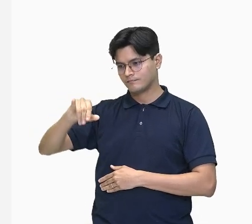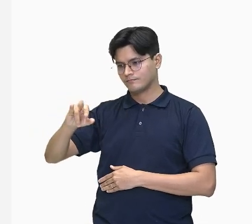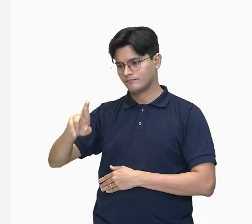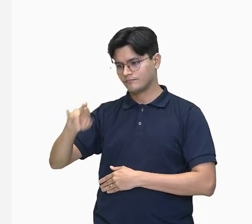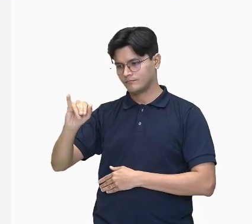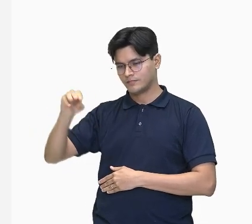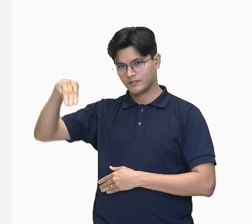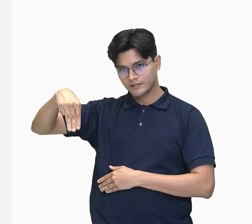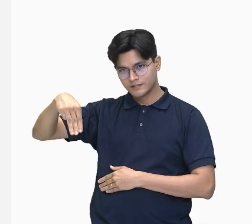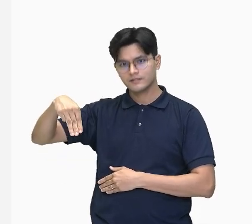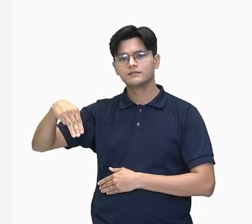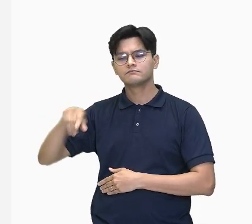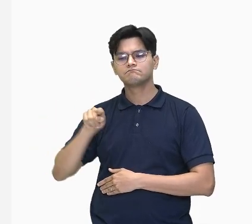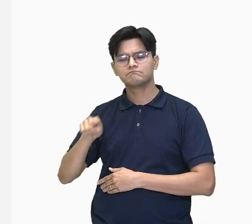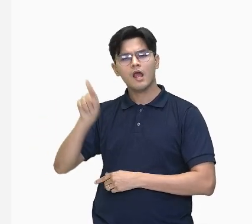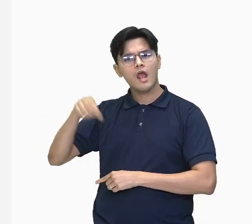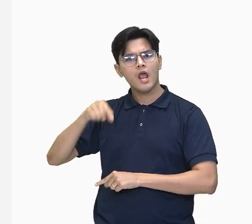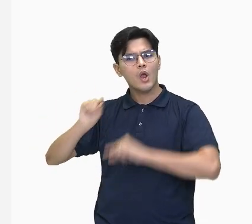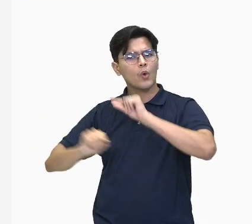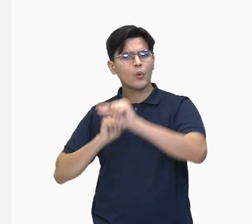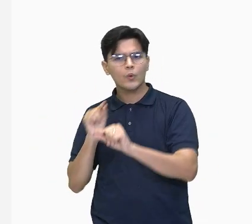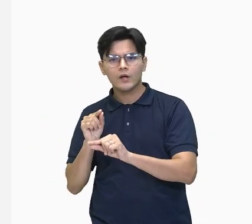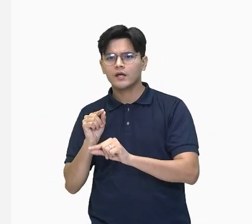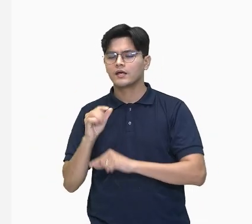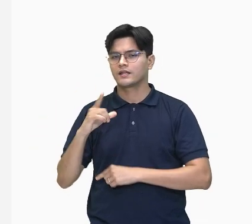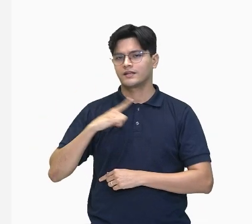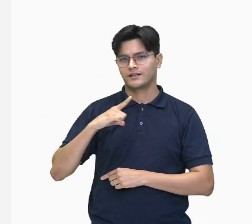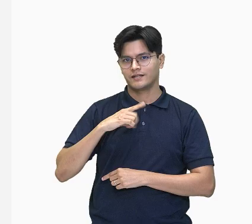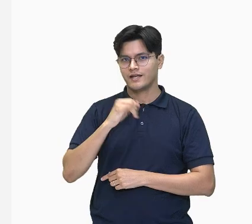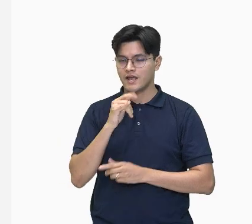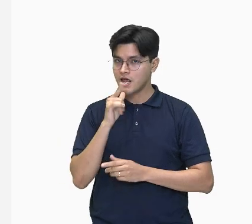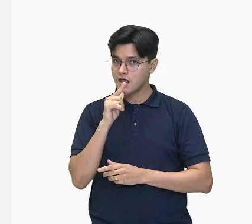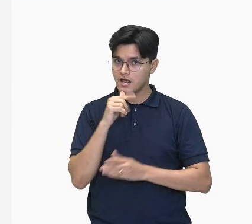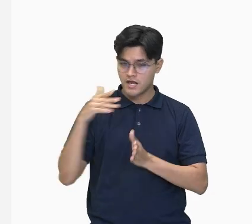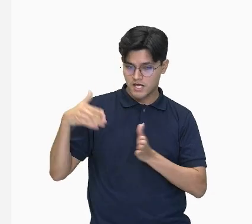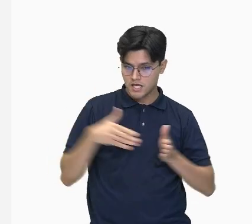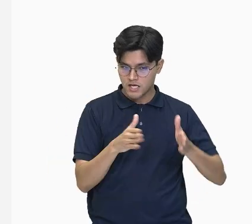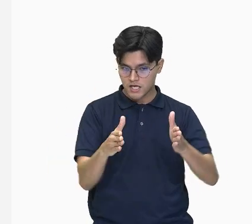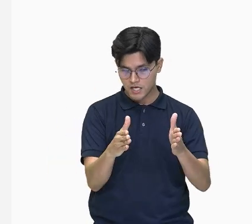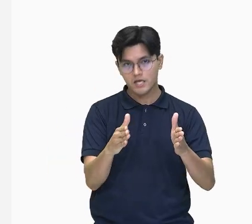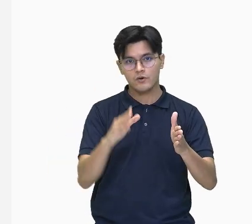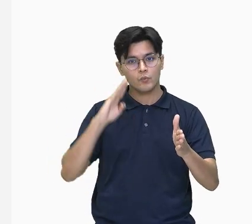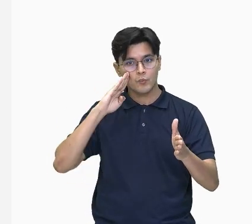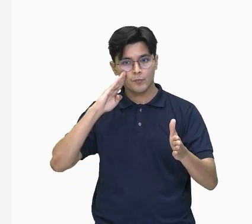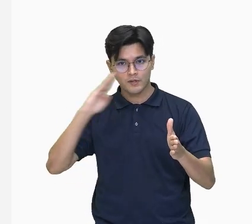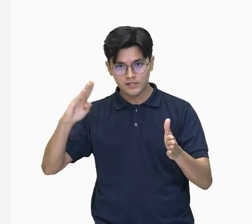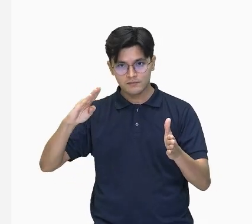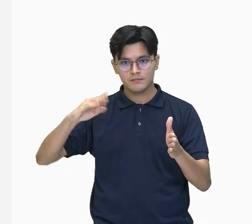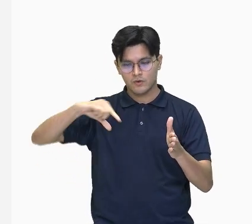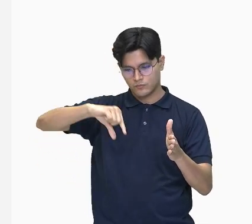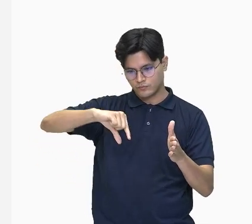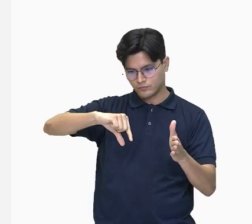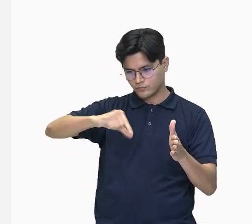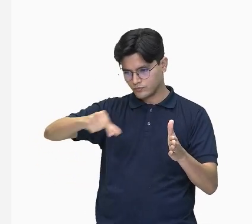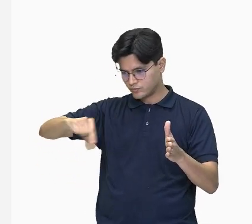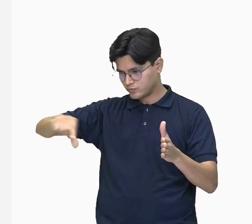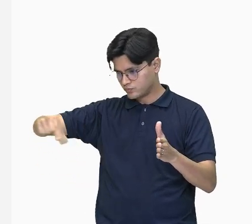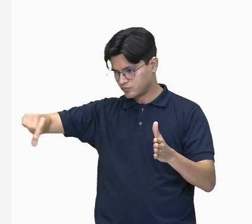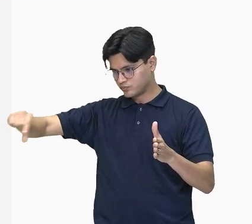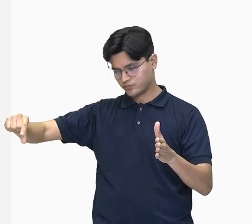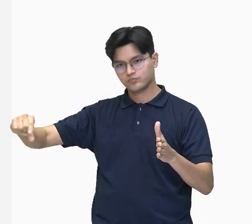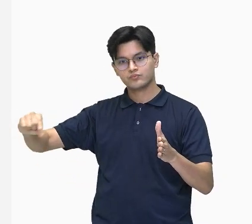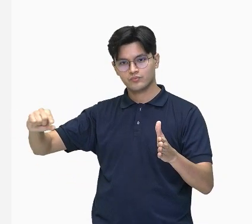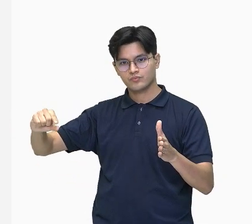são canais que se desprendem do rio principal, e aí eles vão formando